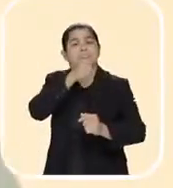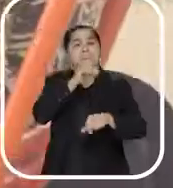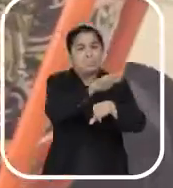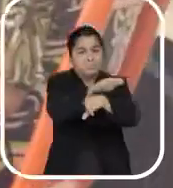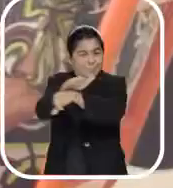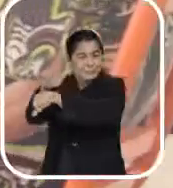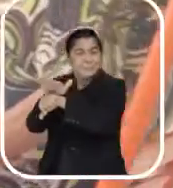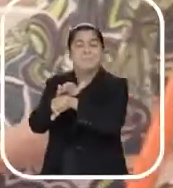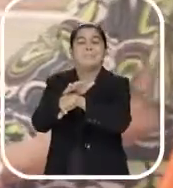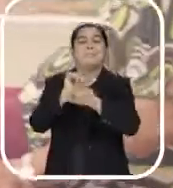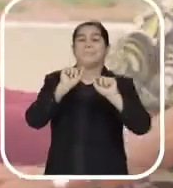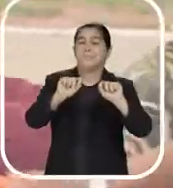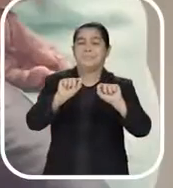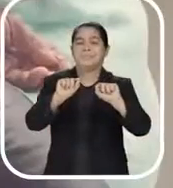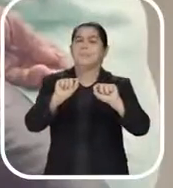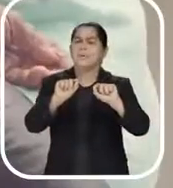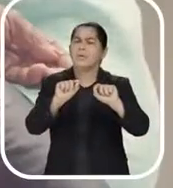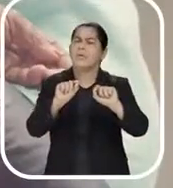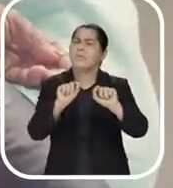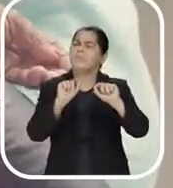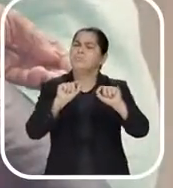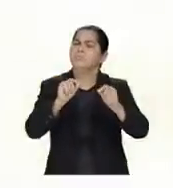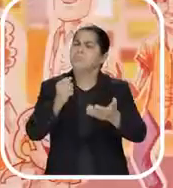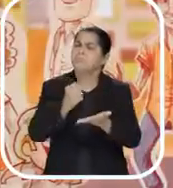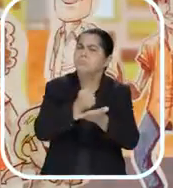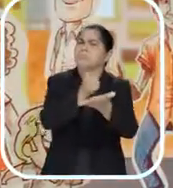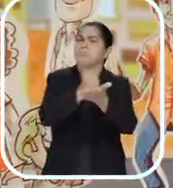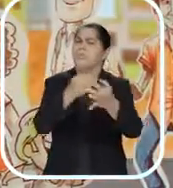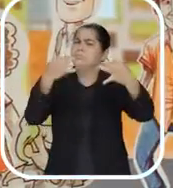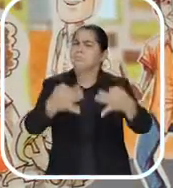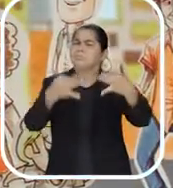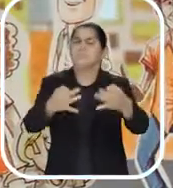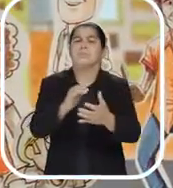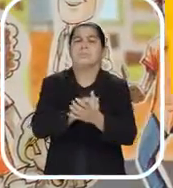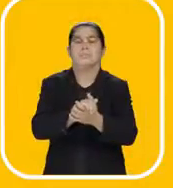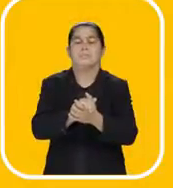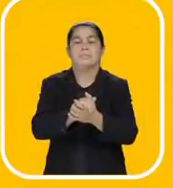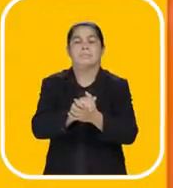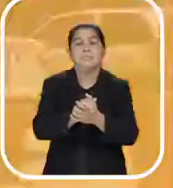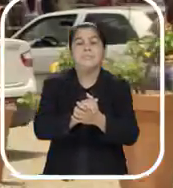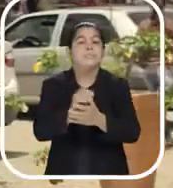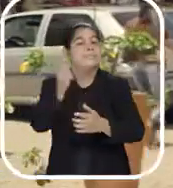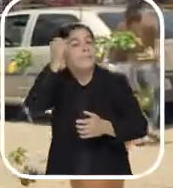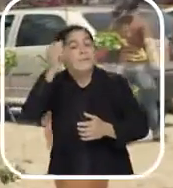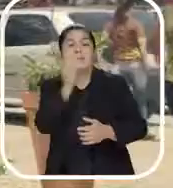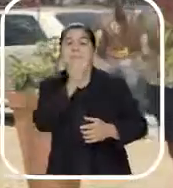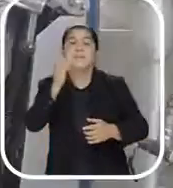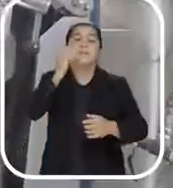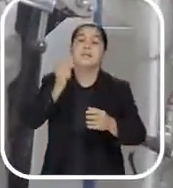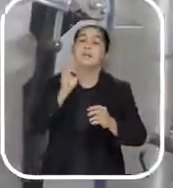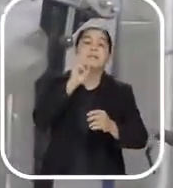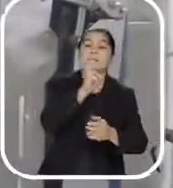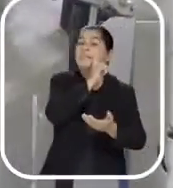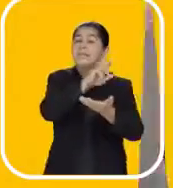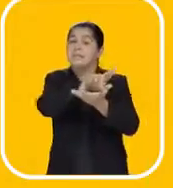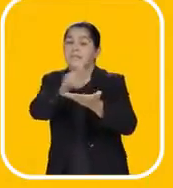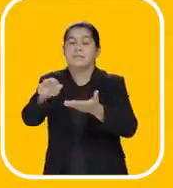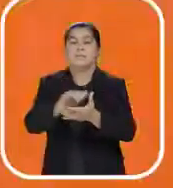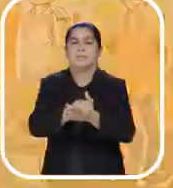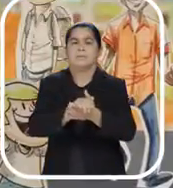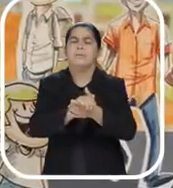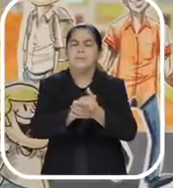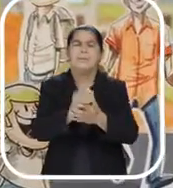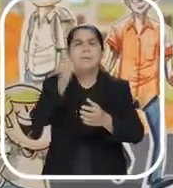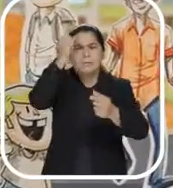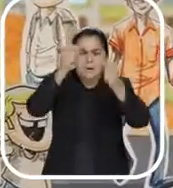totalmente adaptado para o idoso, com muita dignidade ali dentro. Cida criou restaurantes populares.